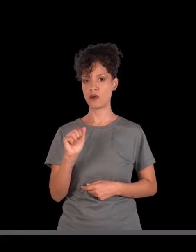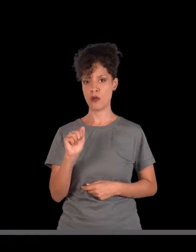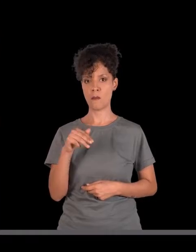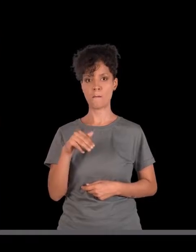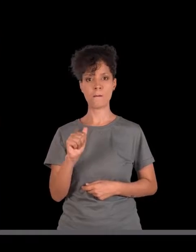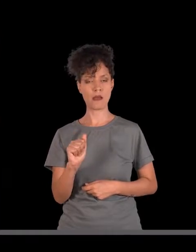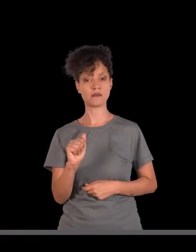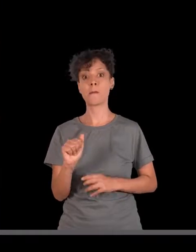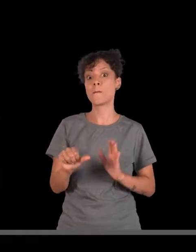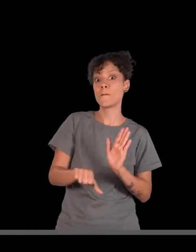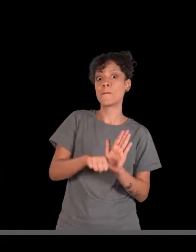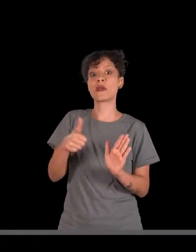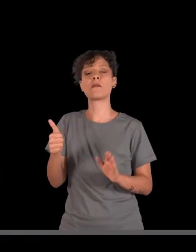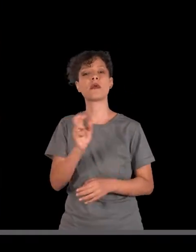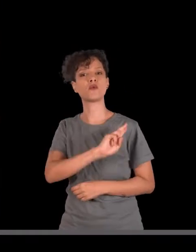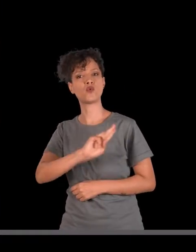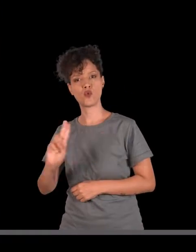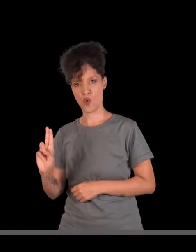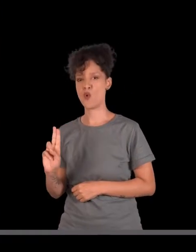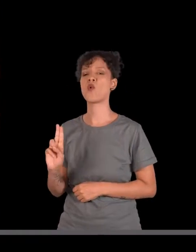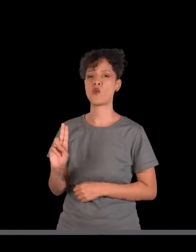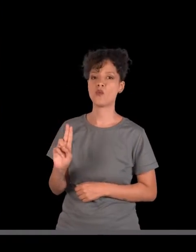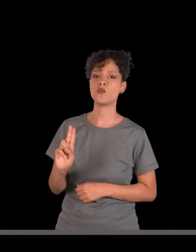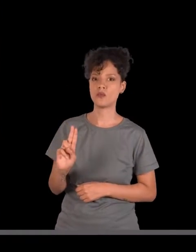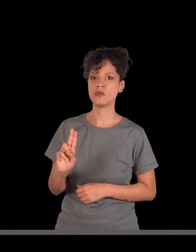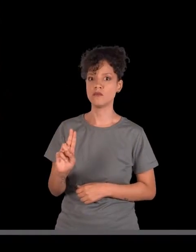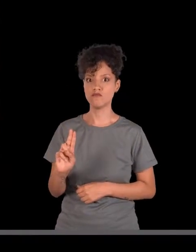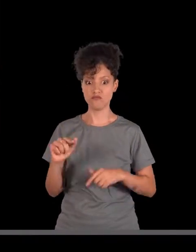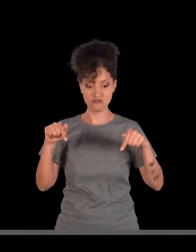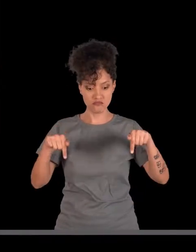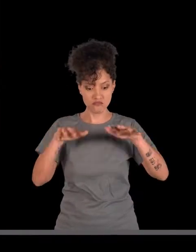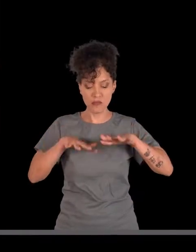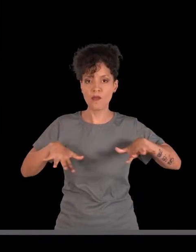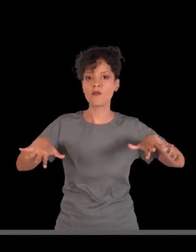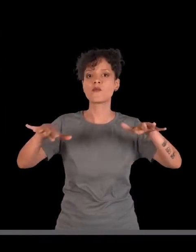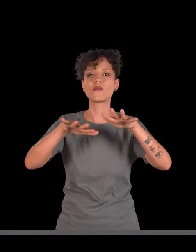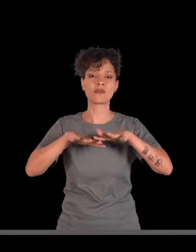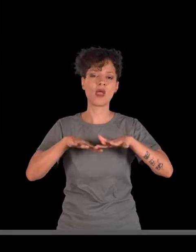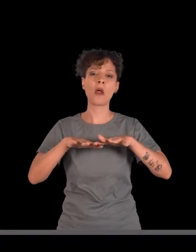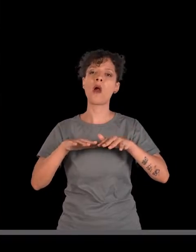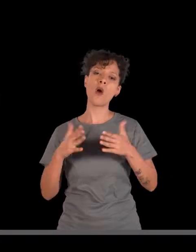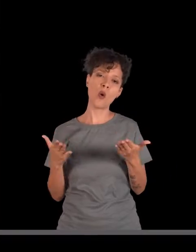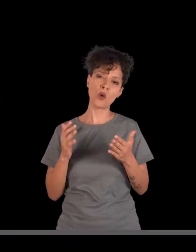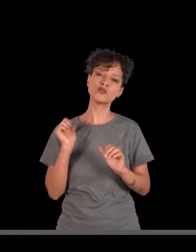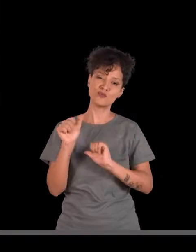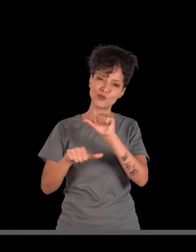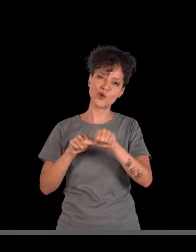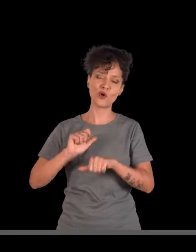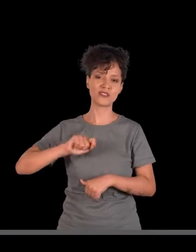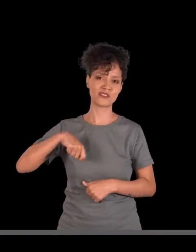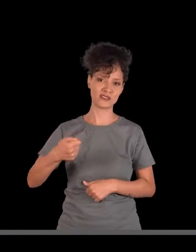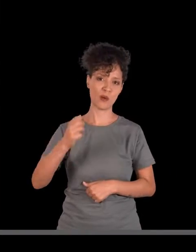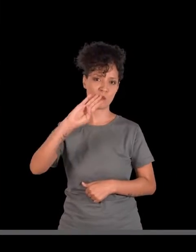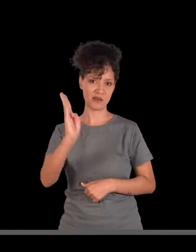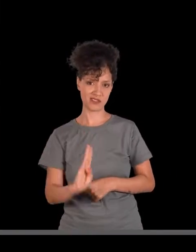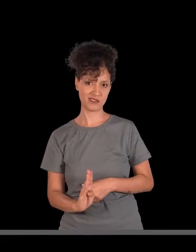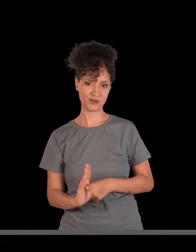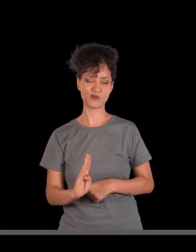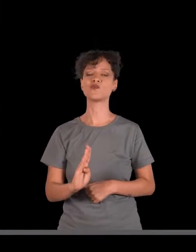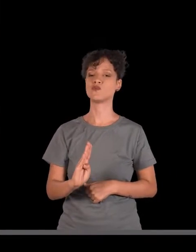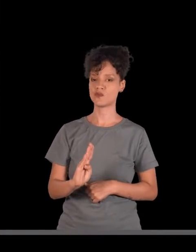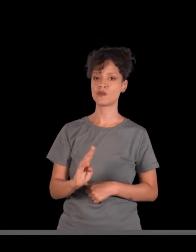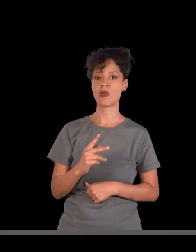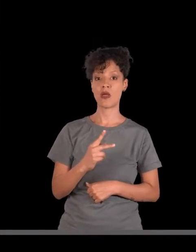Pindorama, certo? Era o nome, o primeiro nome dado pelos indígenas a essa região que hoje nós chamamos de Brasil. Tudo bem?